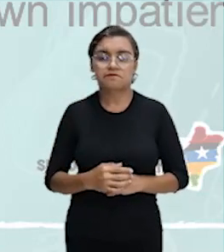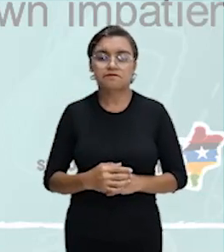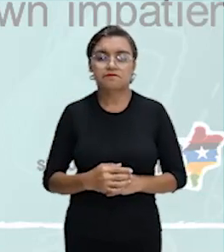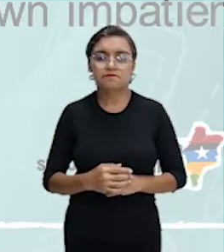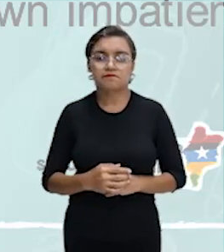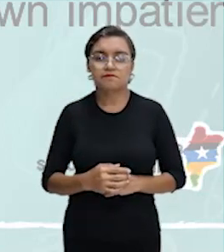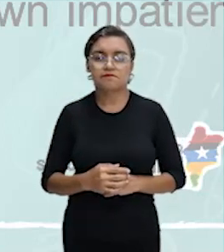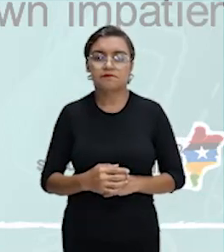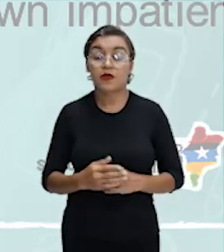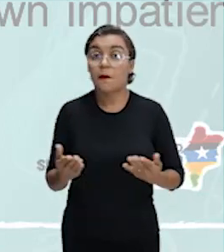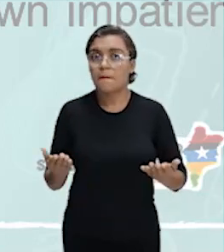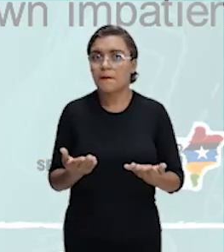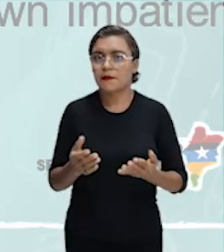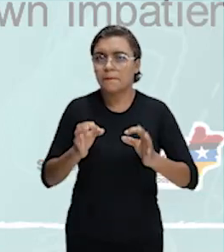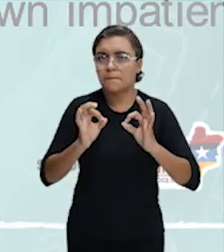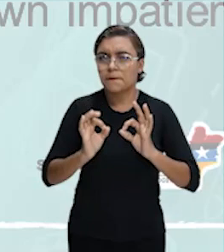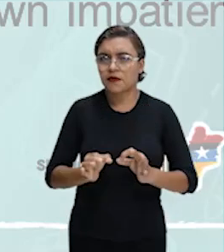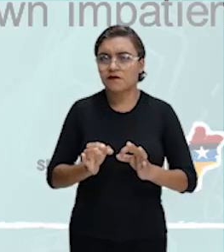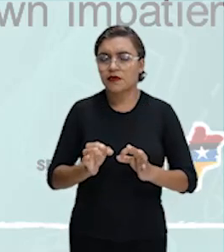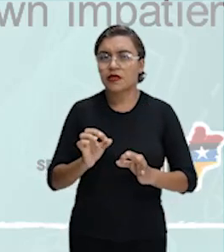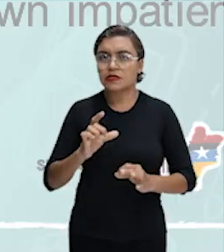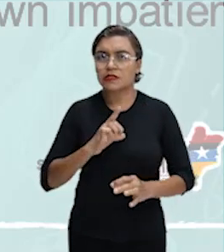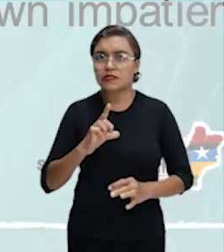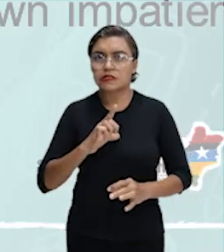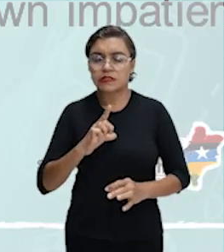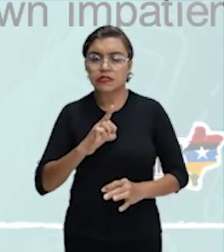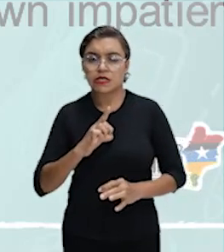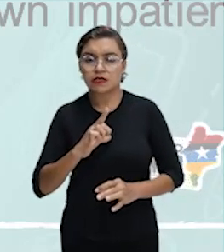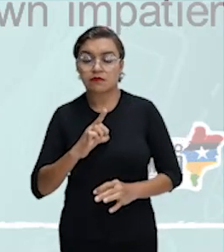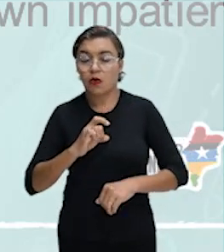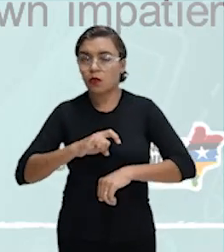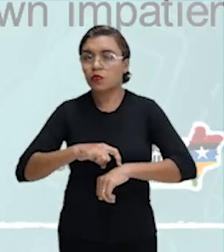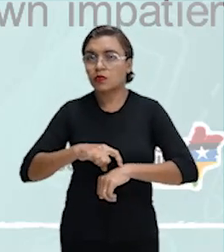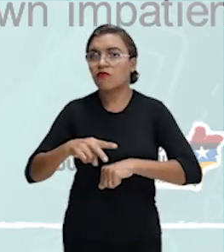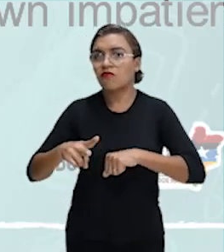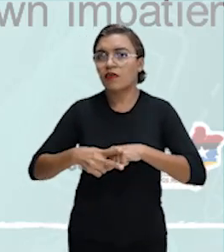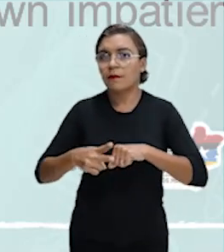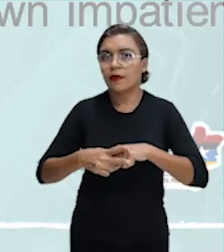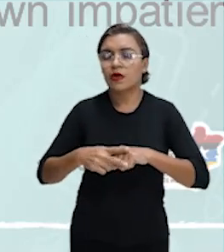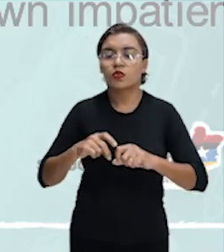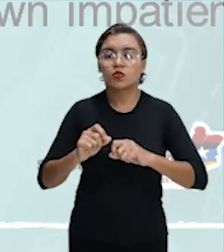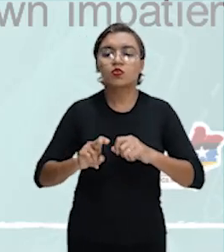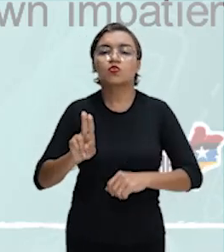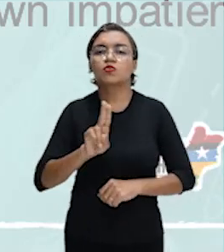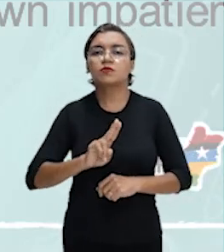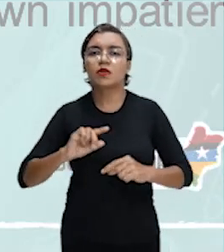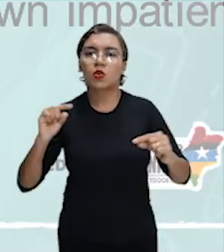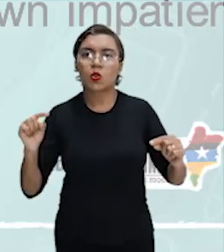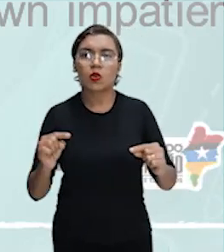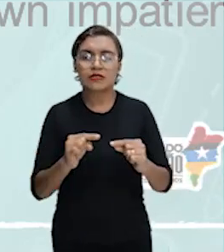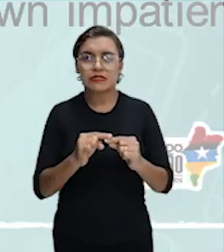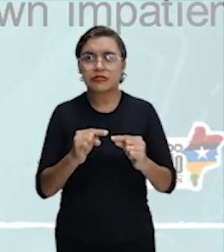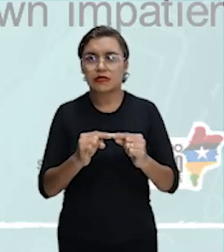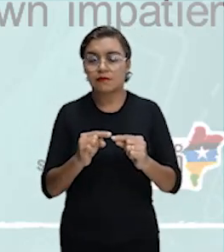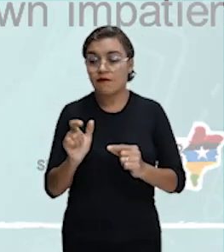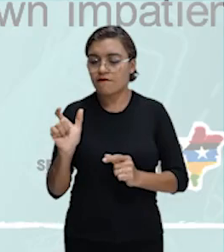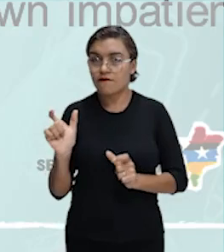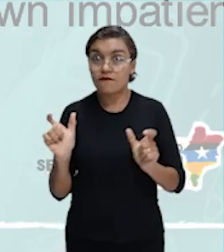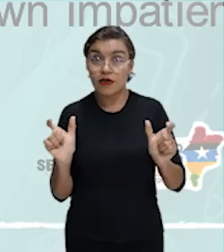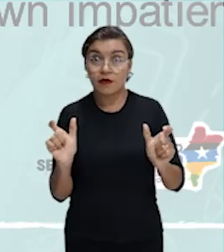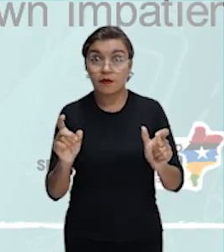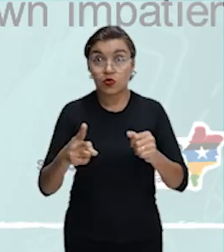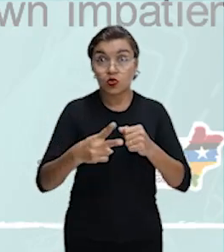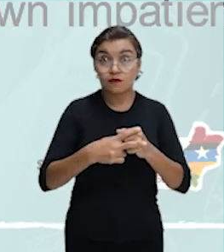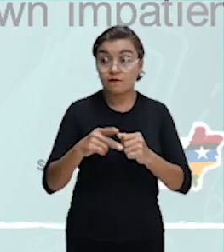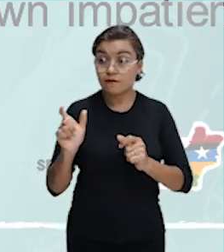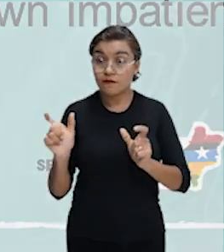o presente perfeito, ele é formado, é um tempo verbal, formado pela combinação de dois verbos.